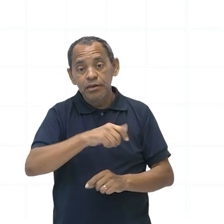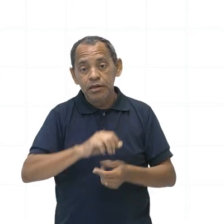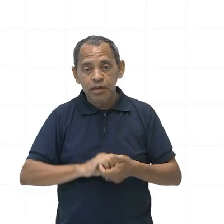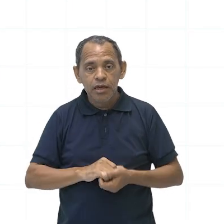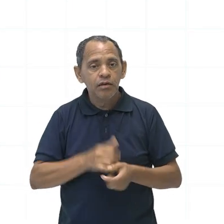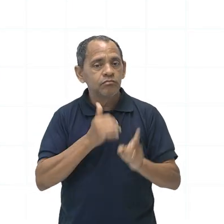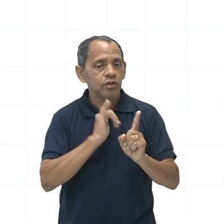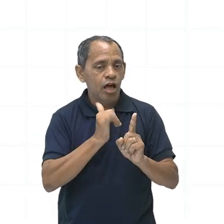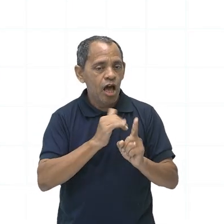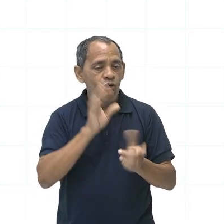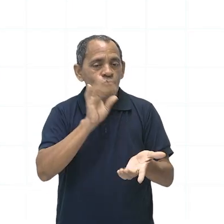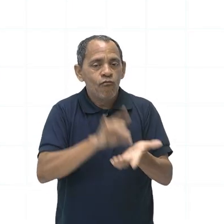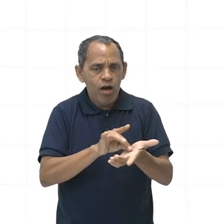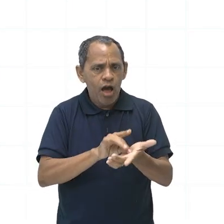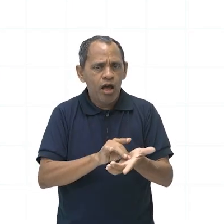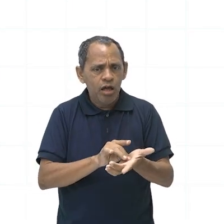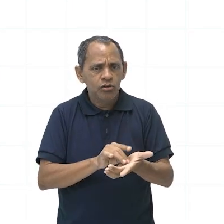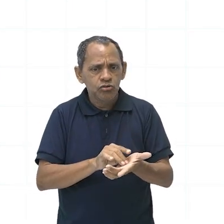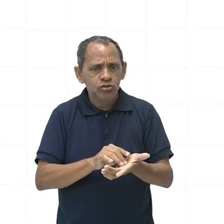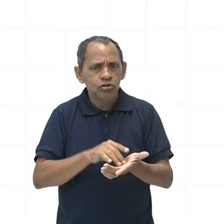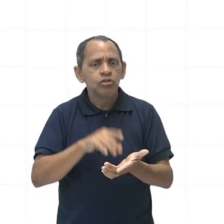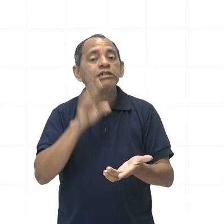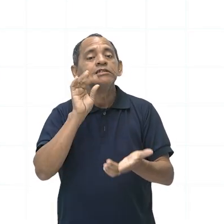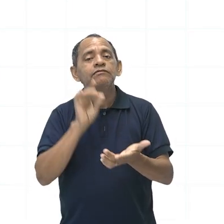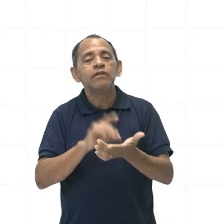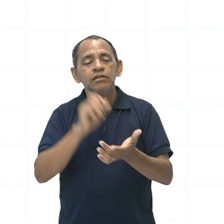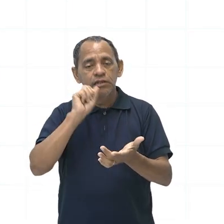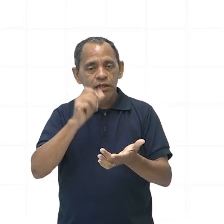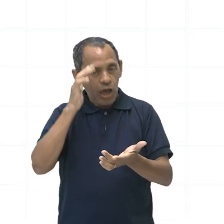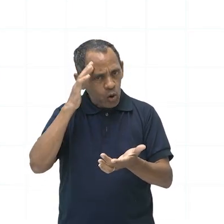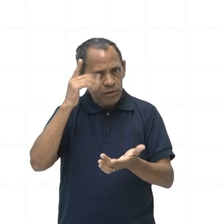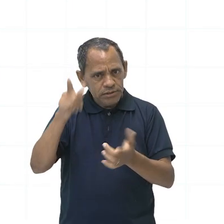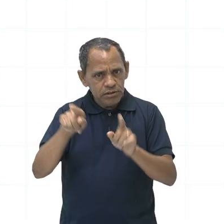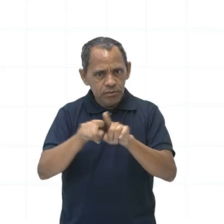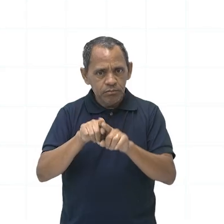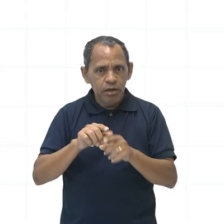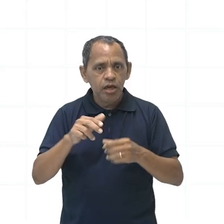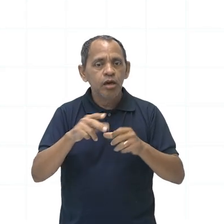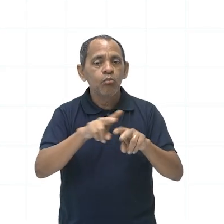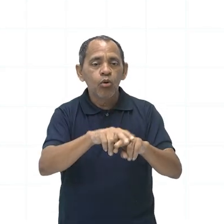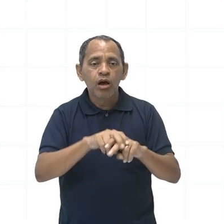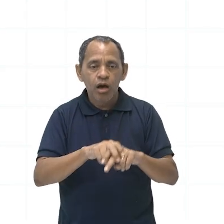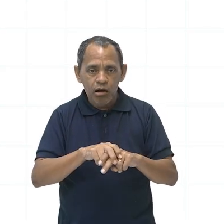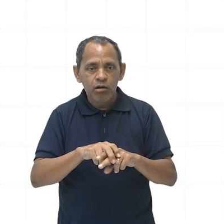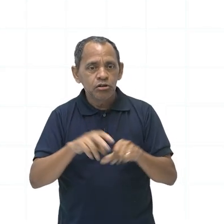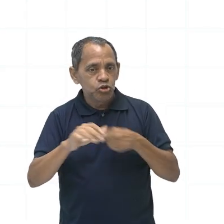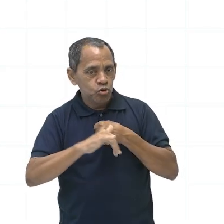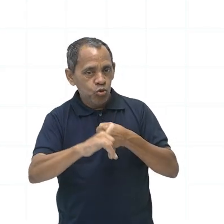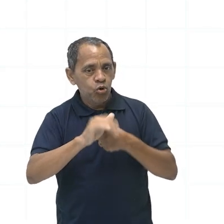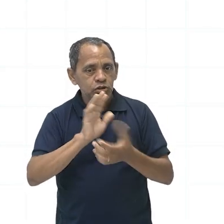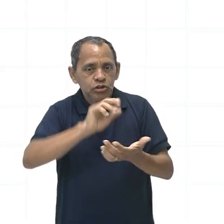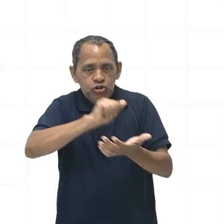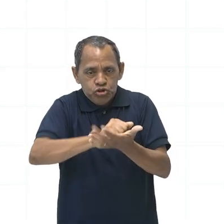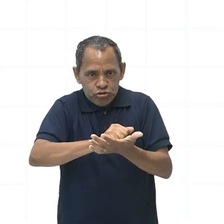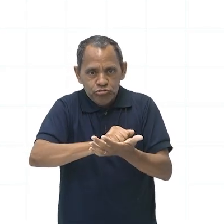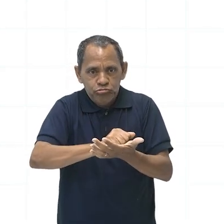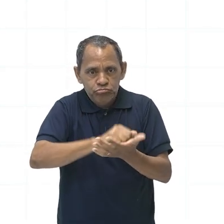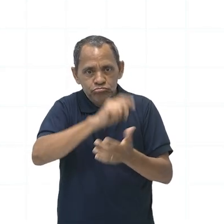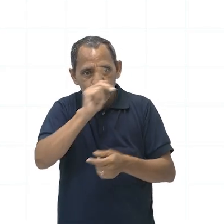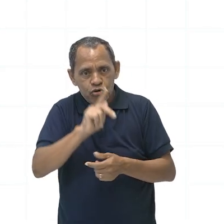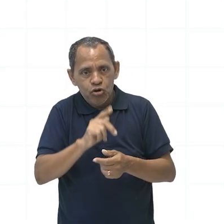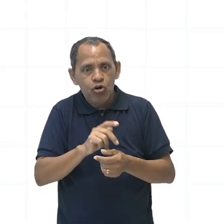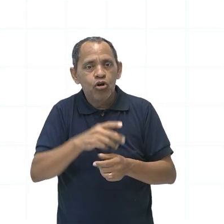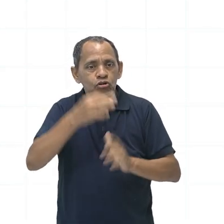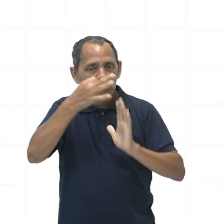fato efetivamente ocorrido, né, ali por meio da sua crônica, transformando registros históricos em texto. Já a